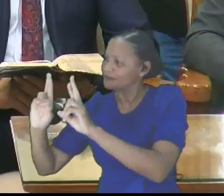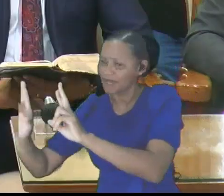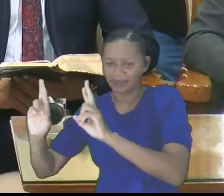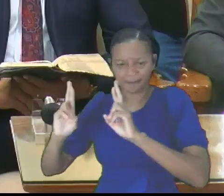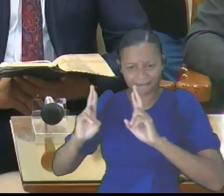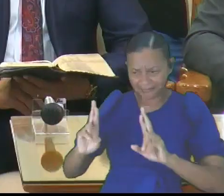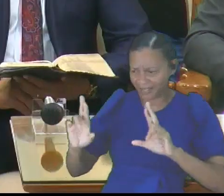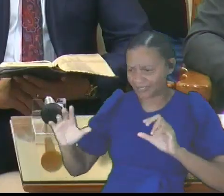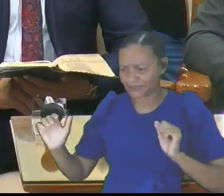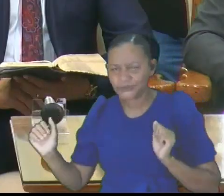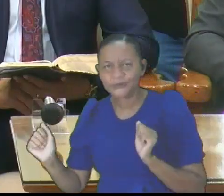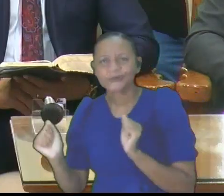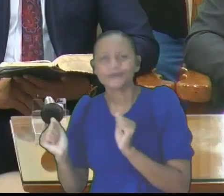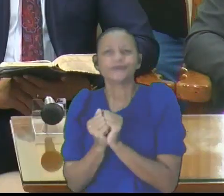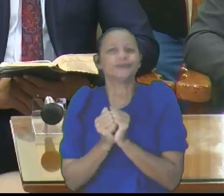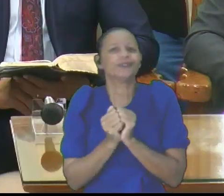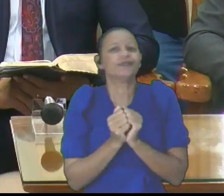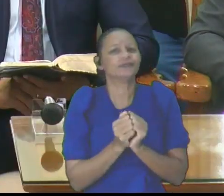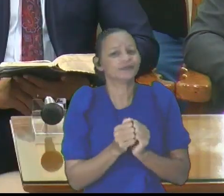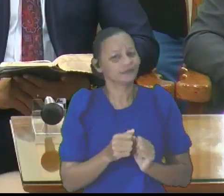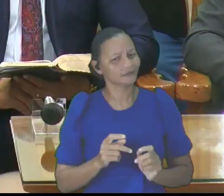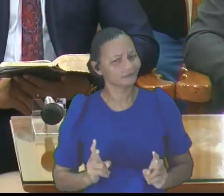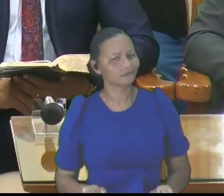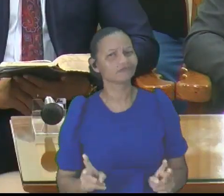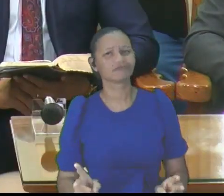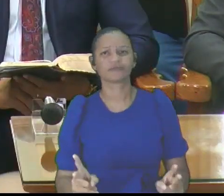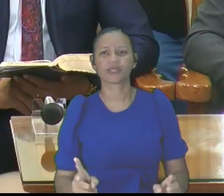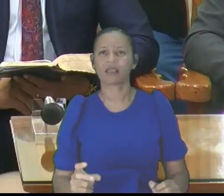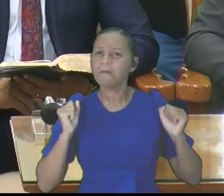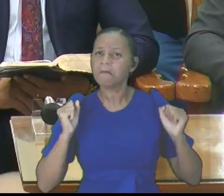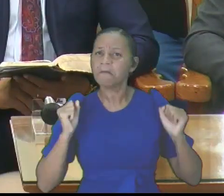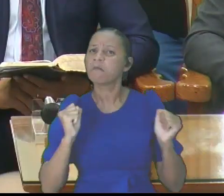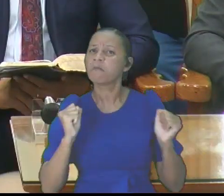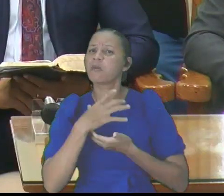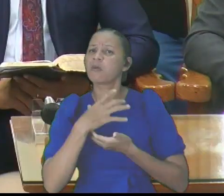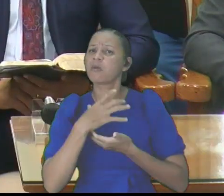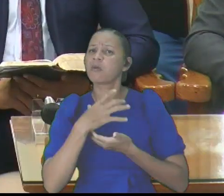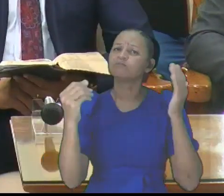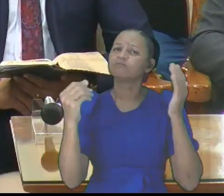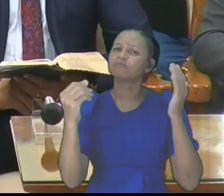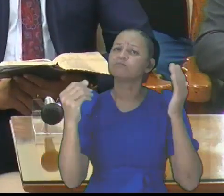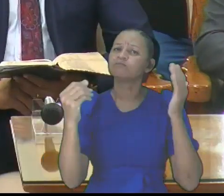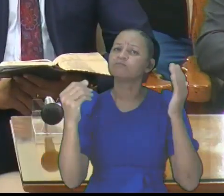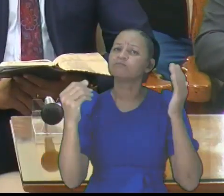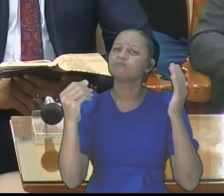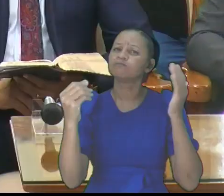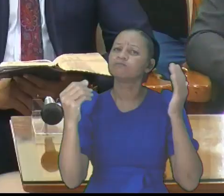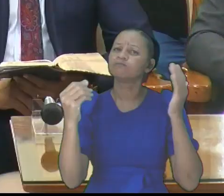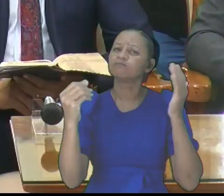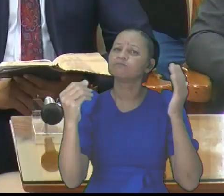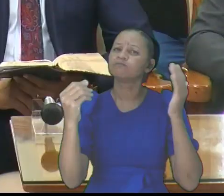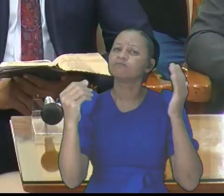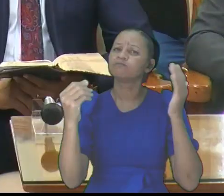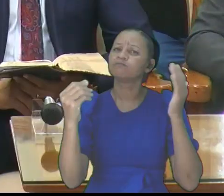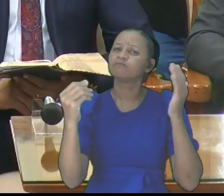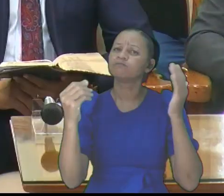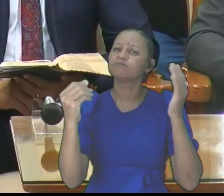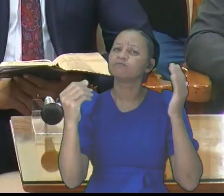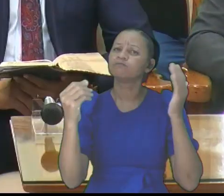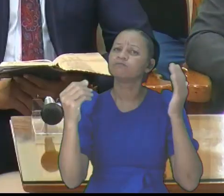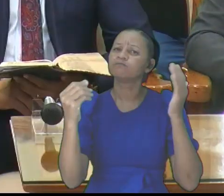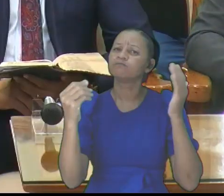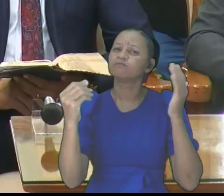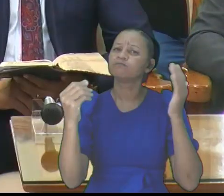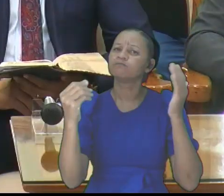é estar juntos. Quem pode dizer amém em nome do Senhor? Glória a Deus. Então, irmãos,